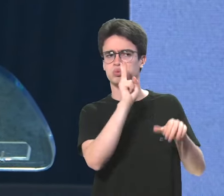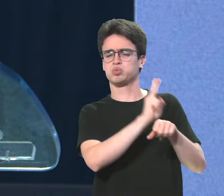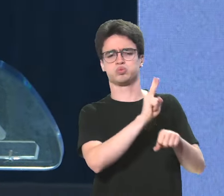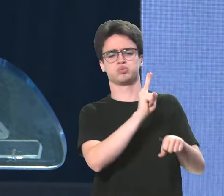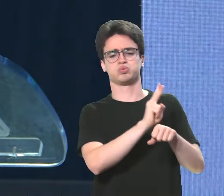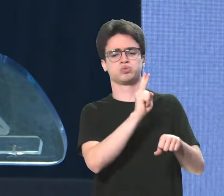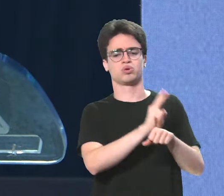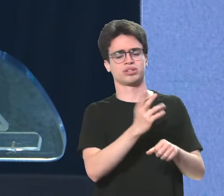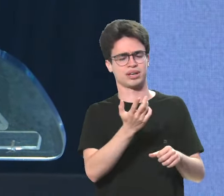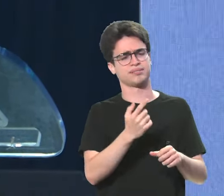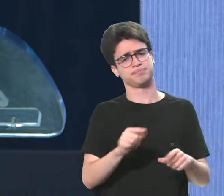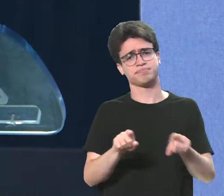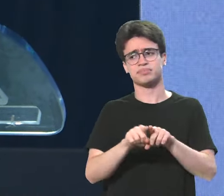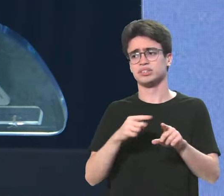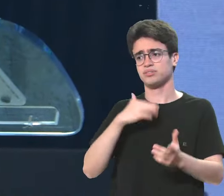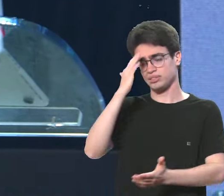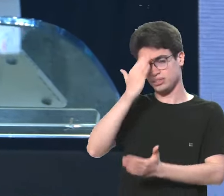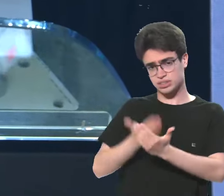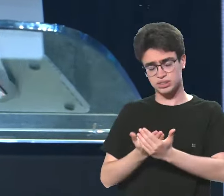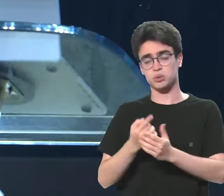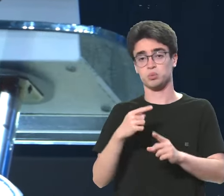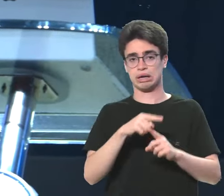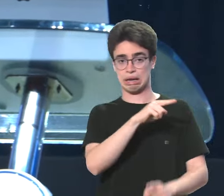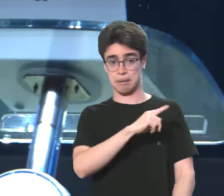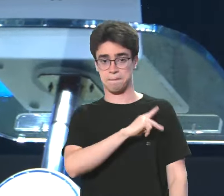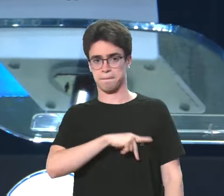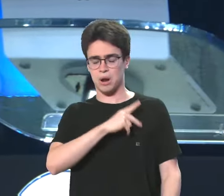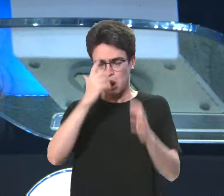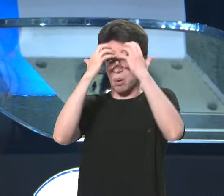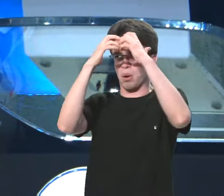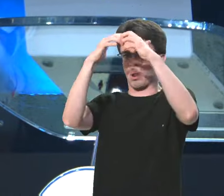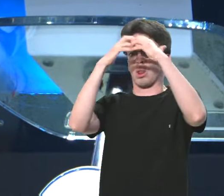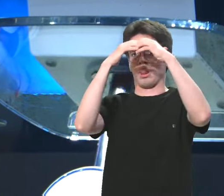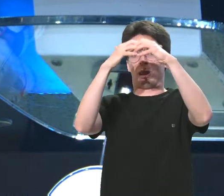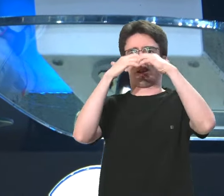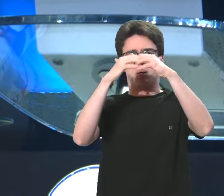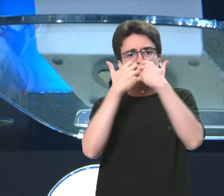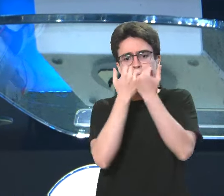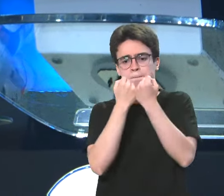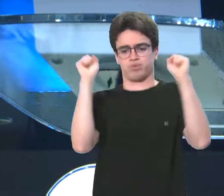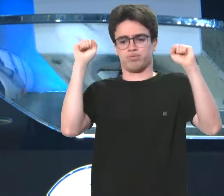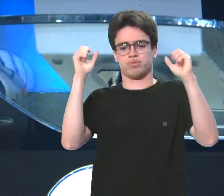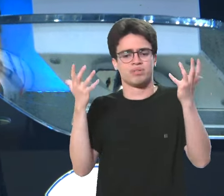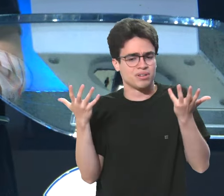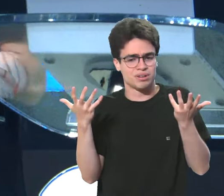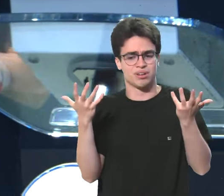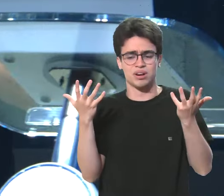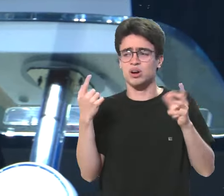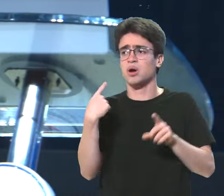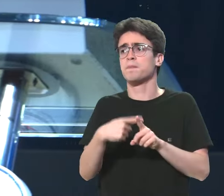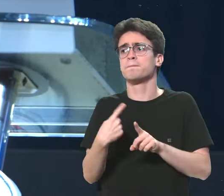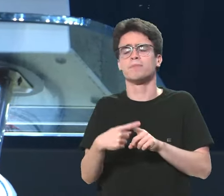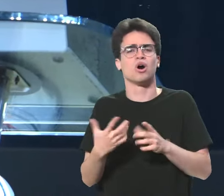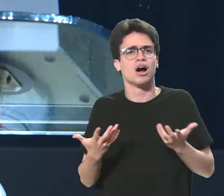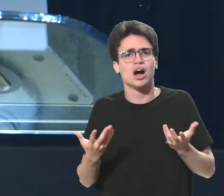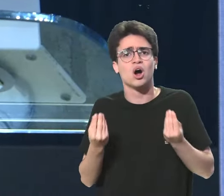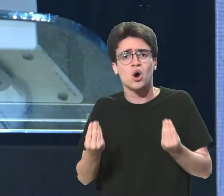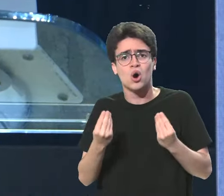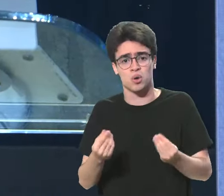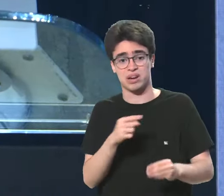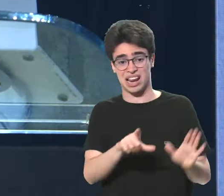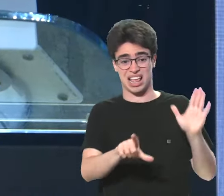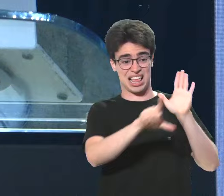que naquele momento Dentro da Cabeça de Saulo teve um plot Twist muito grande porque ele zelava